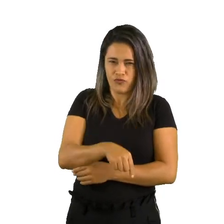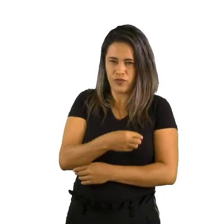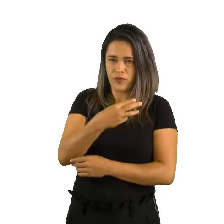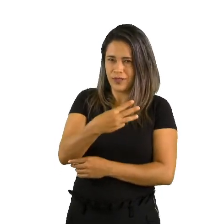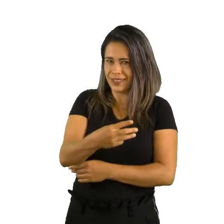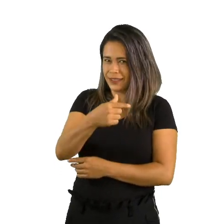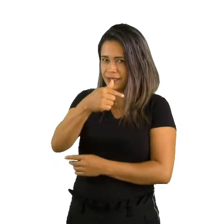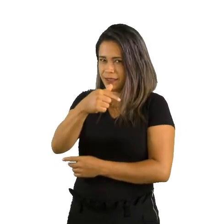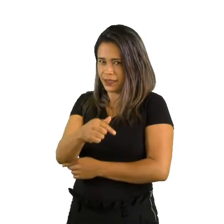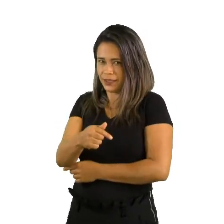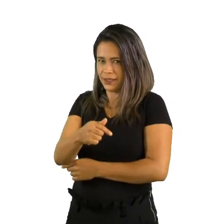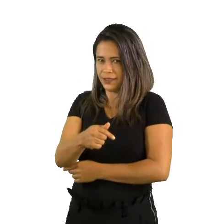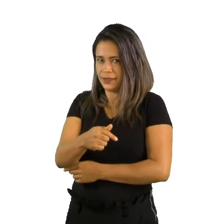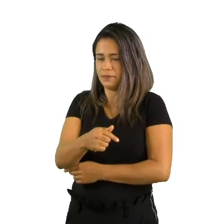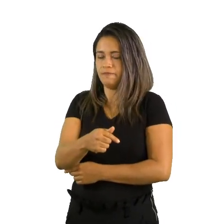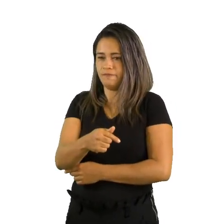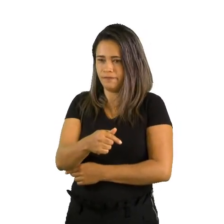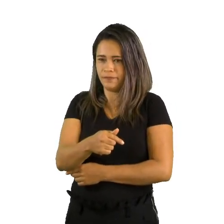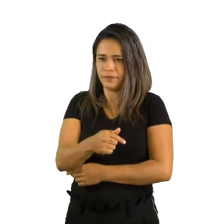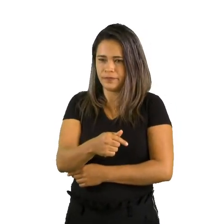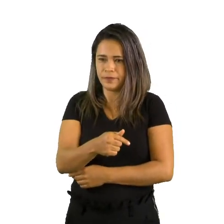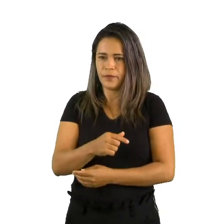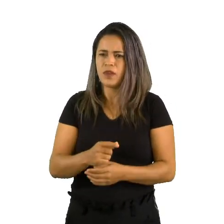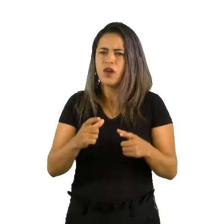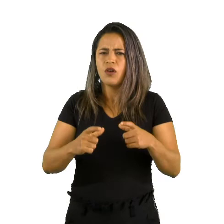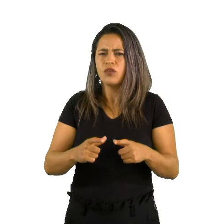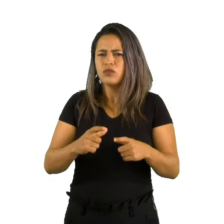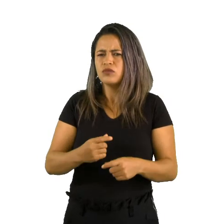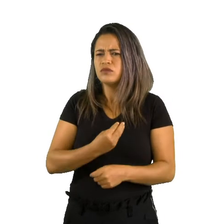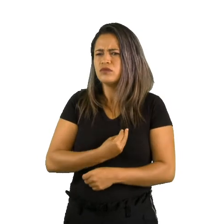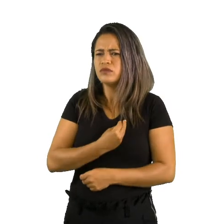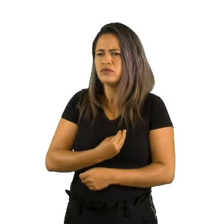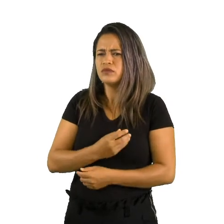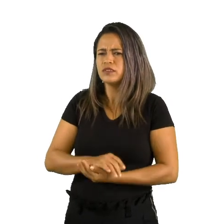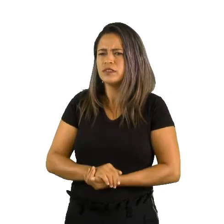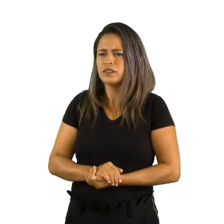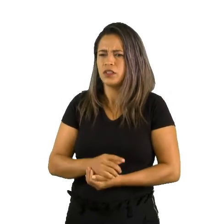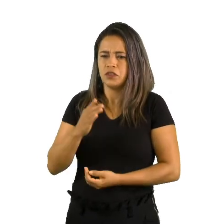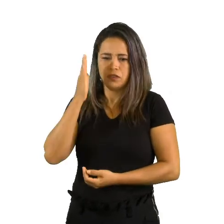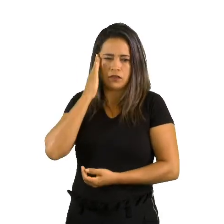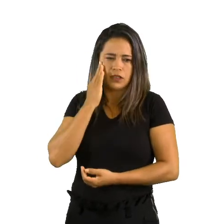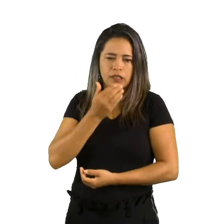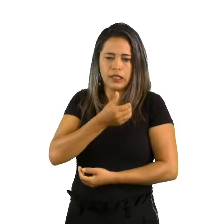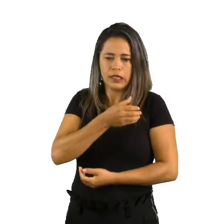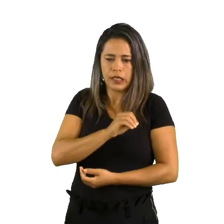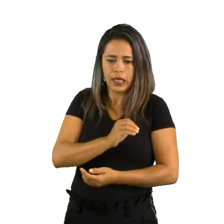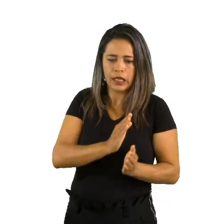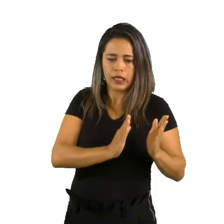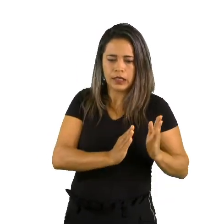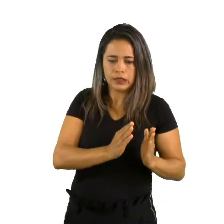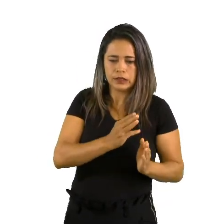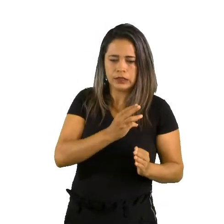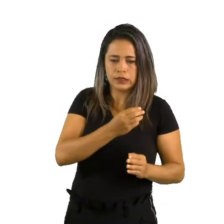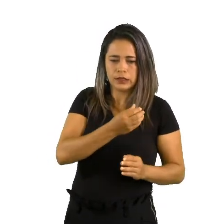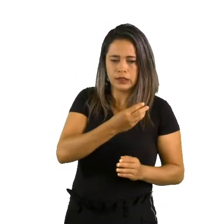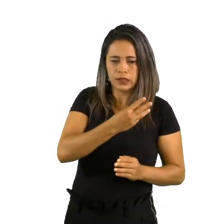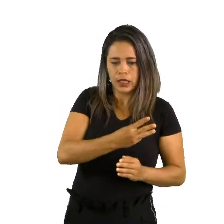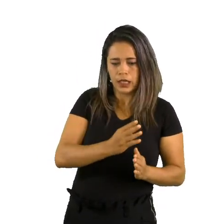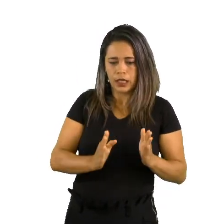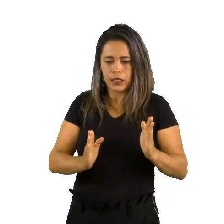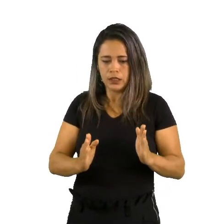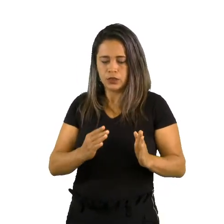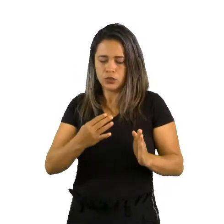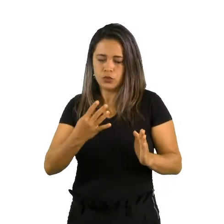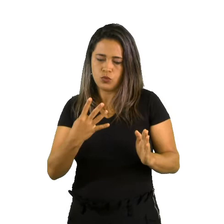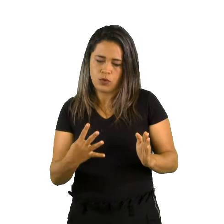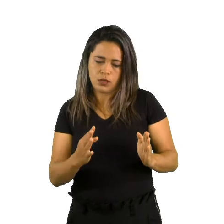1,37, né? Então, nós vamos localizar. Onde que fica? Eu sei que tem 10 pedacinhos entre o 3 e o 4.